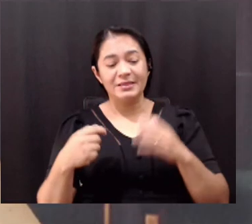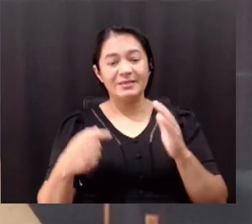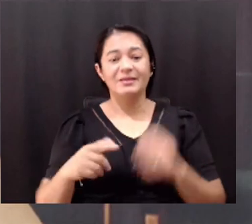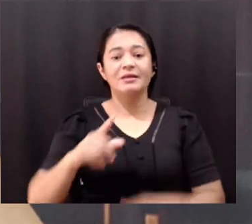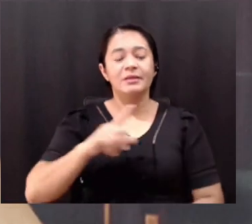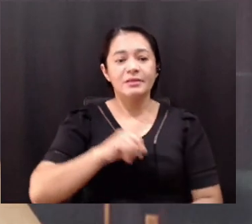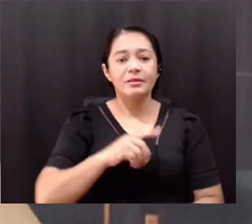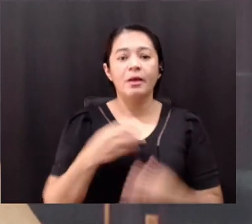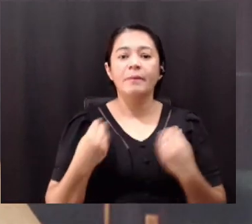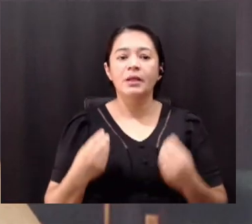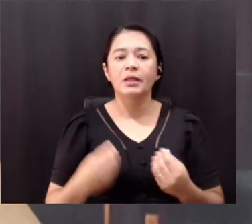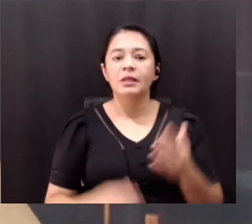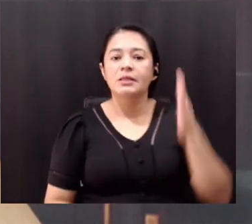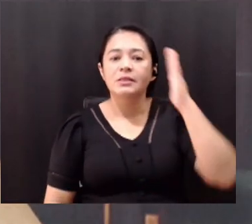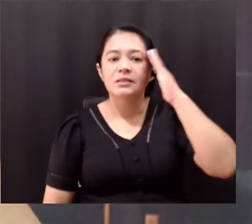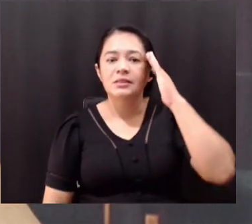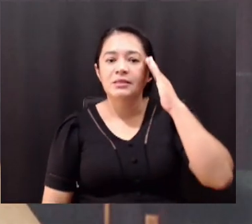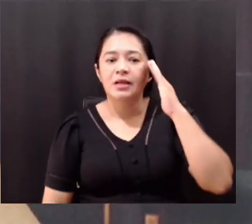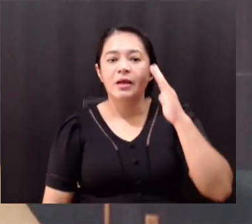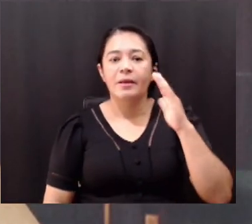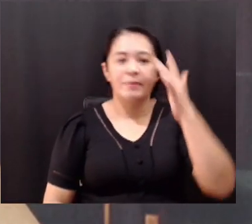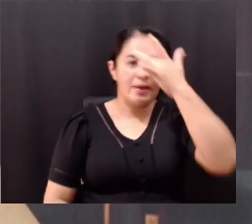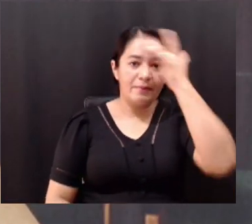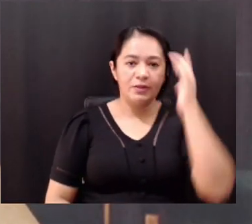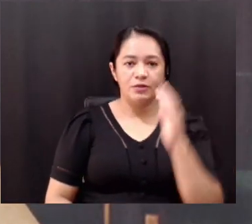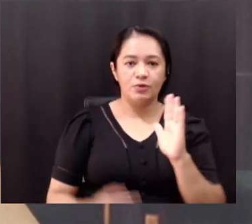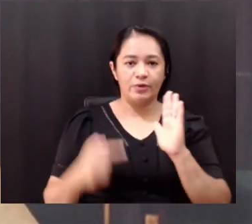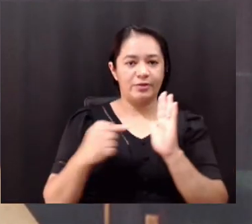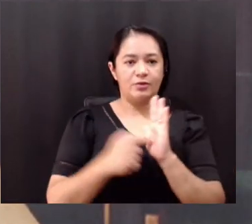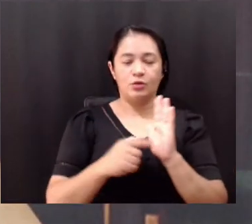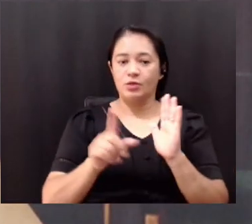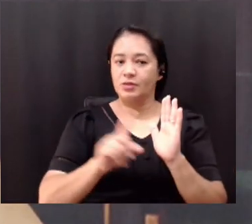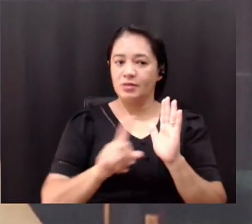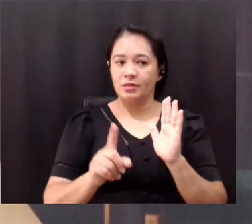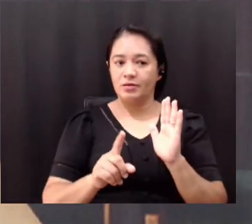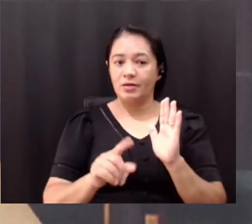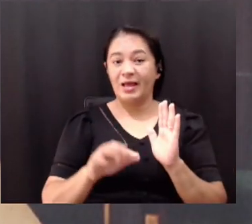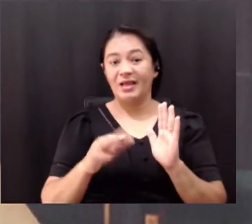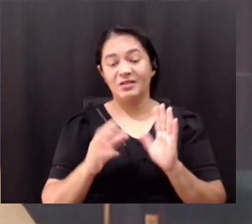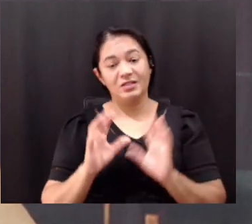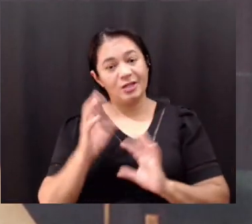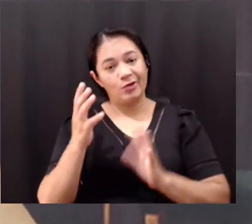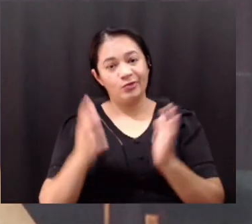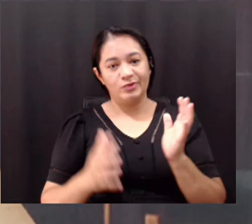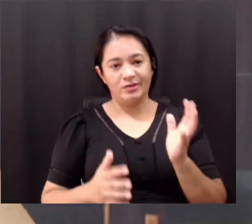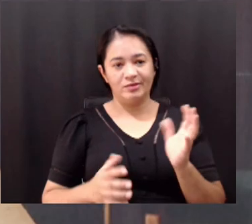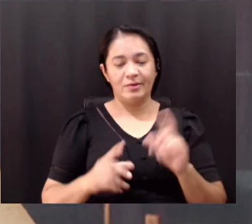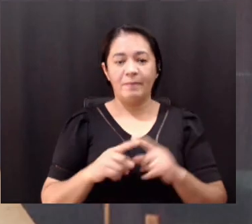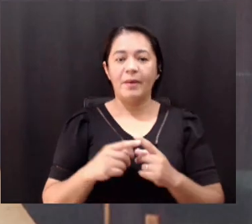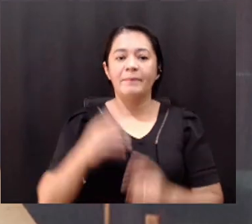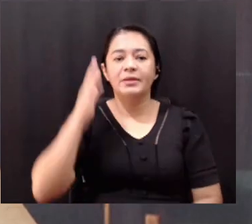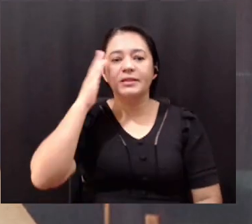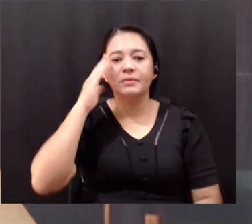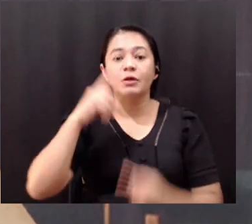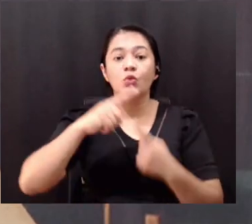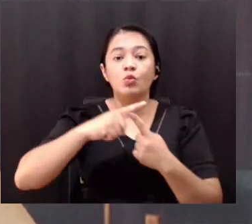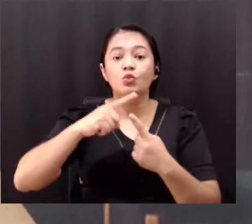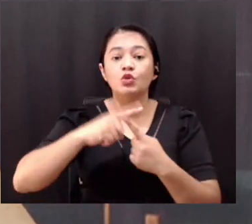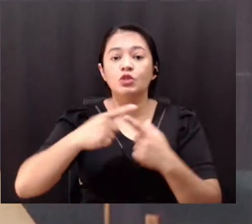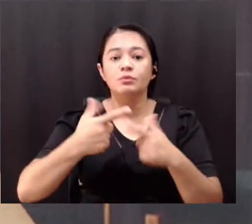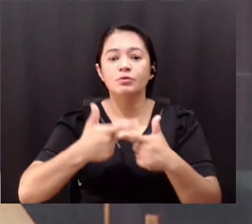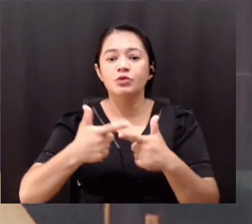está reclamando, embora lamentavelmente muitas vezes isso aconteça, mas para saber o tipo de problema que os funcionários